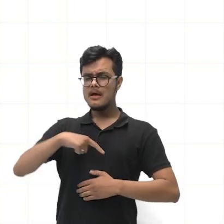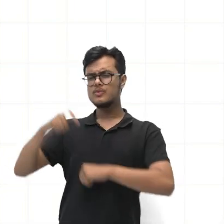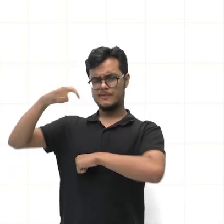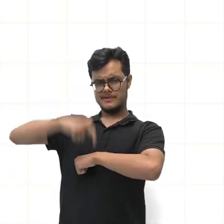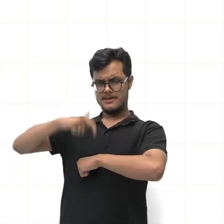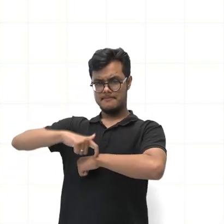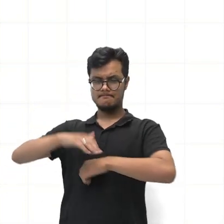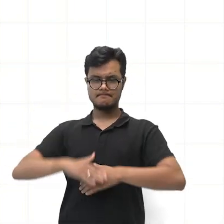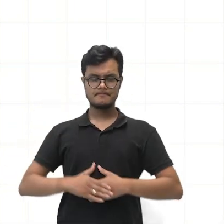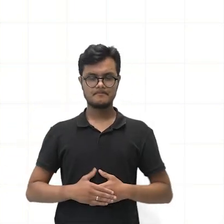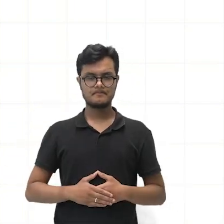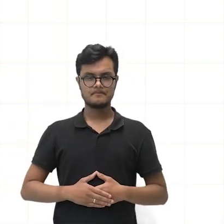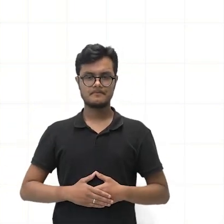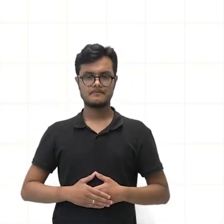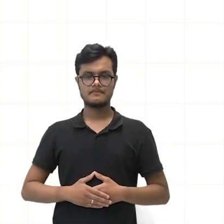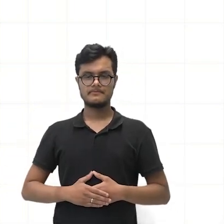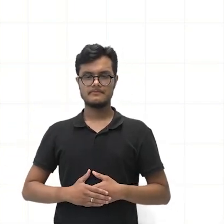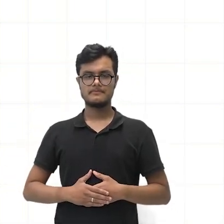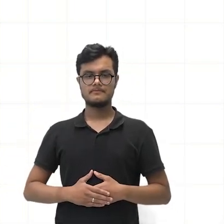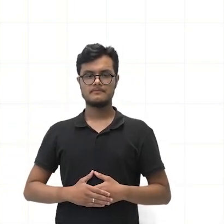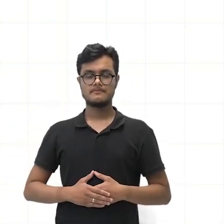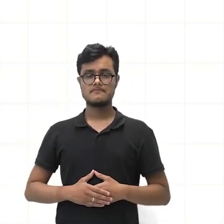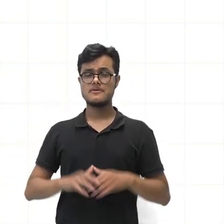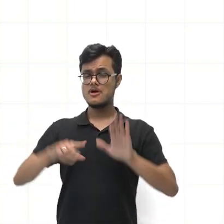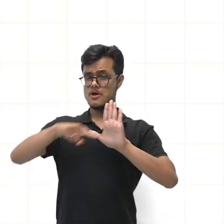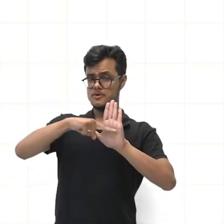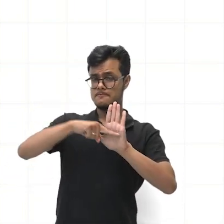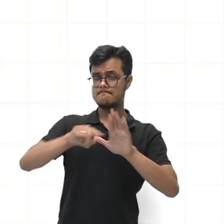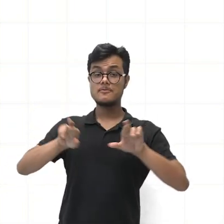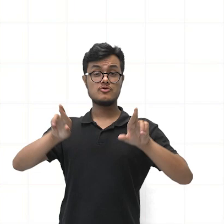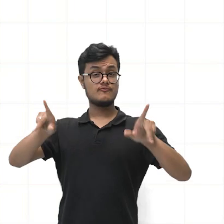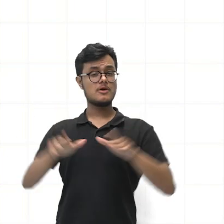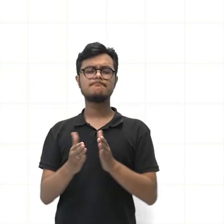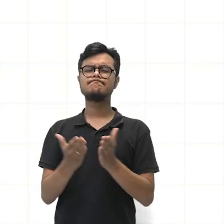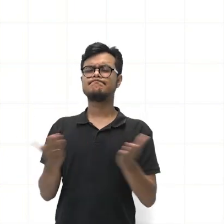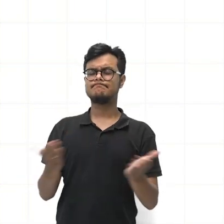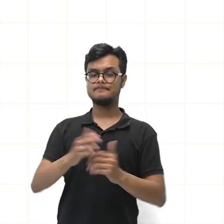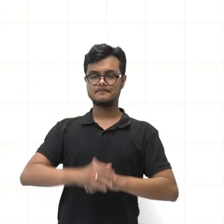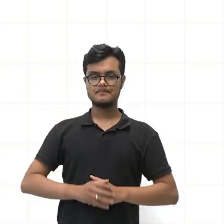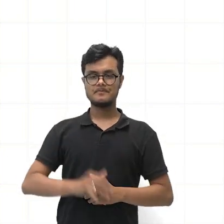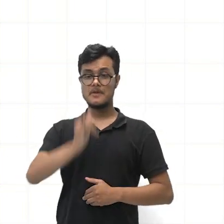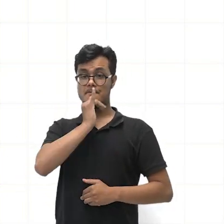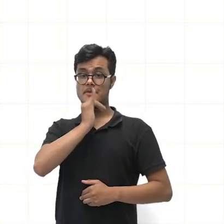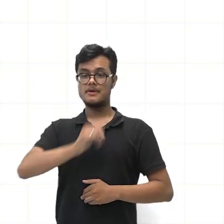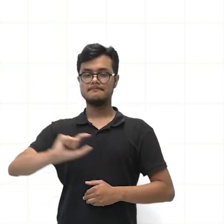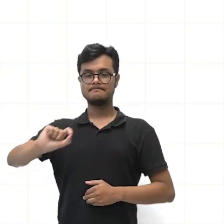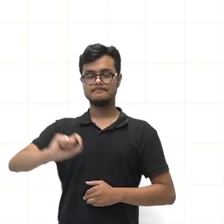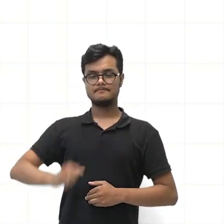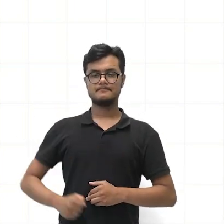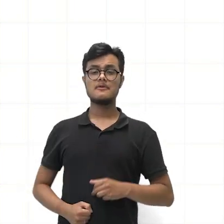vou ser igual. Olha só. Subtraindo aqui, ó, 22, né?